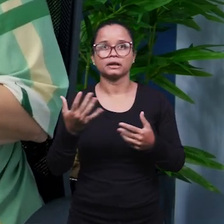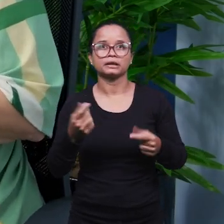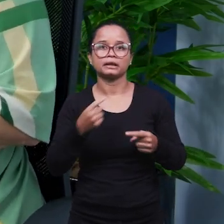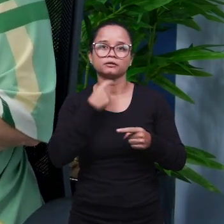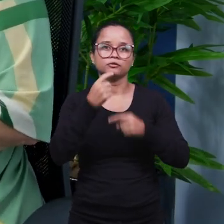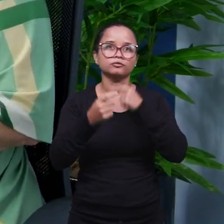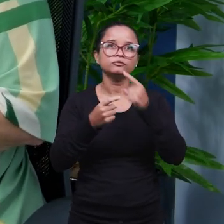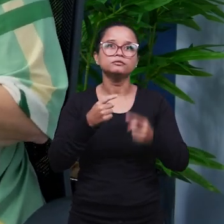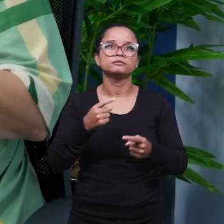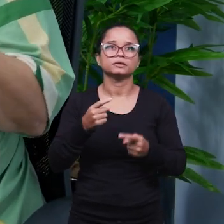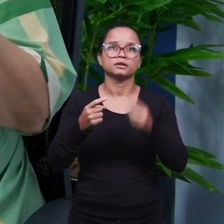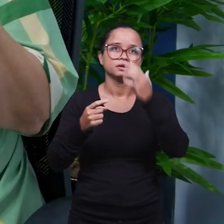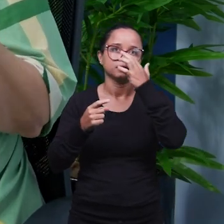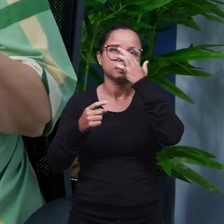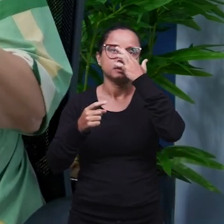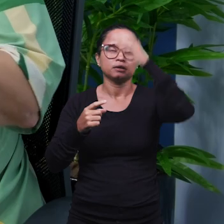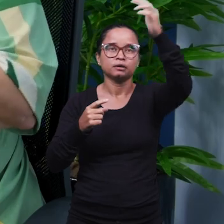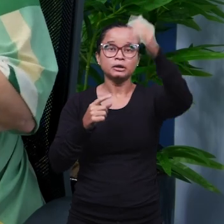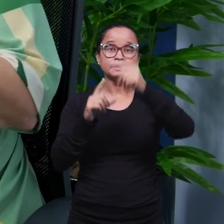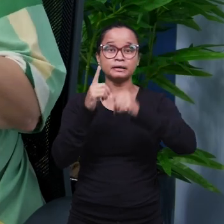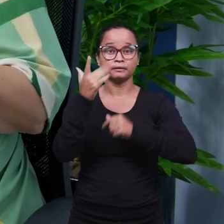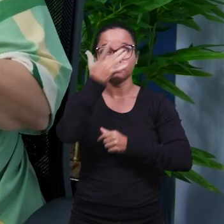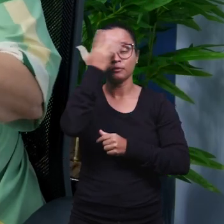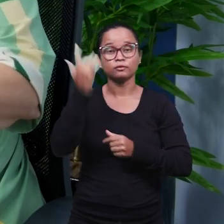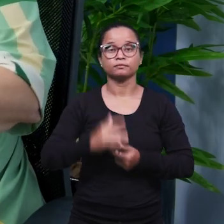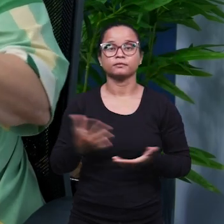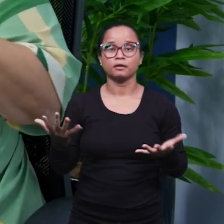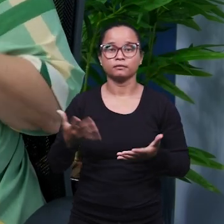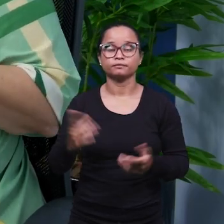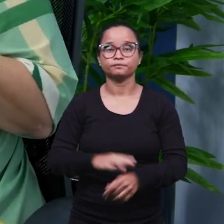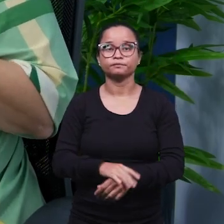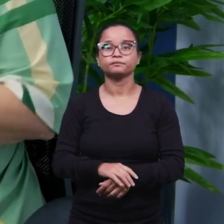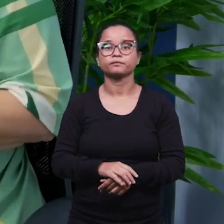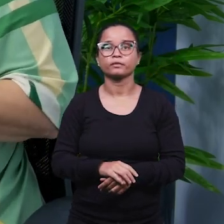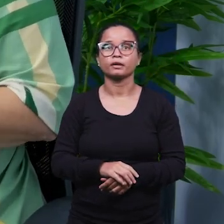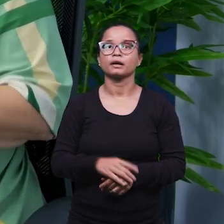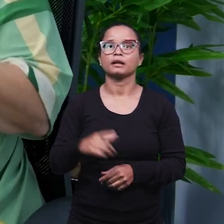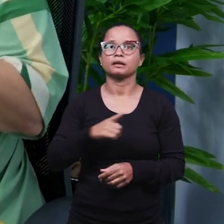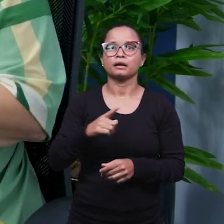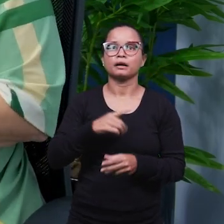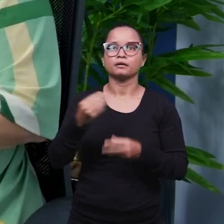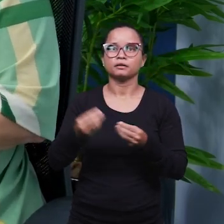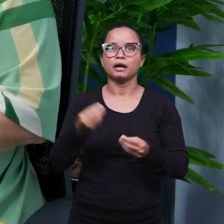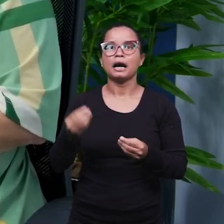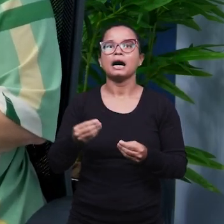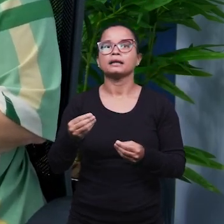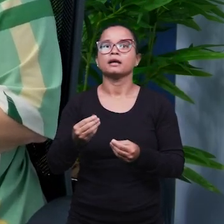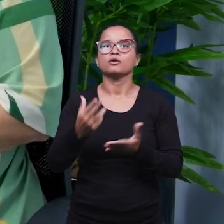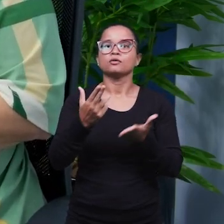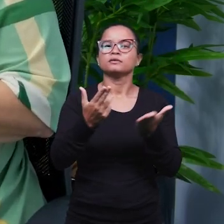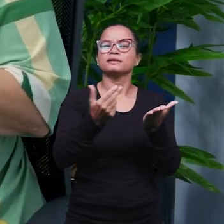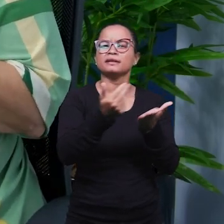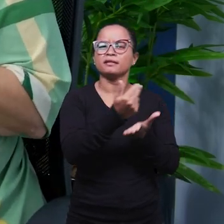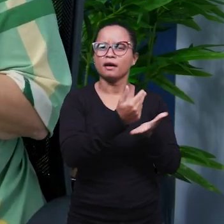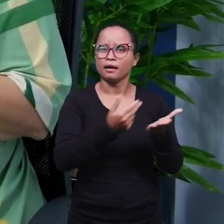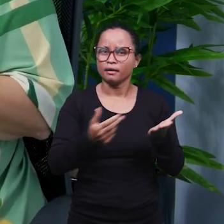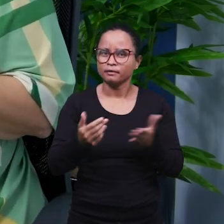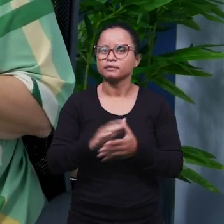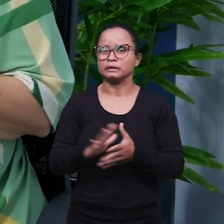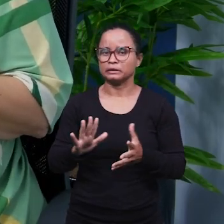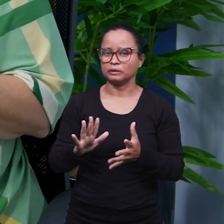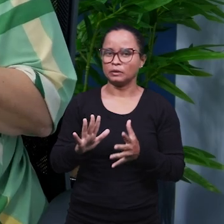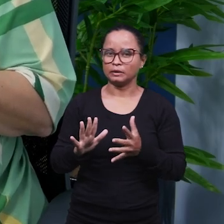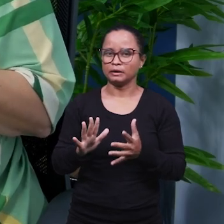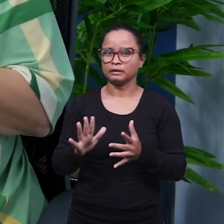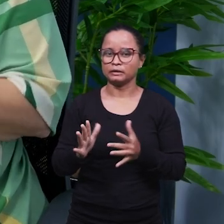dúvida que as pessoas falam, que nós estamos saindo da orientação do Senhor com esses desenhos. Isso não é verdade. A recomendação